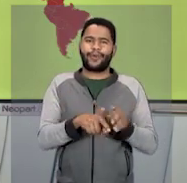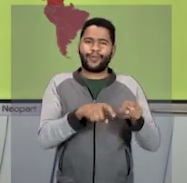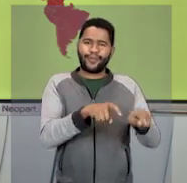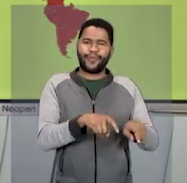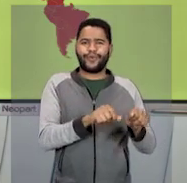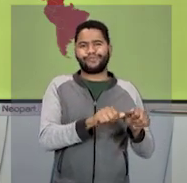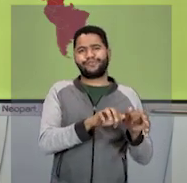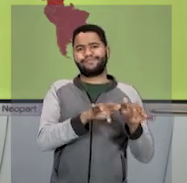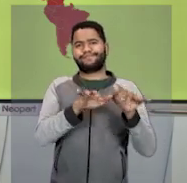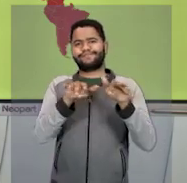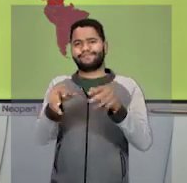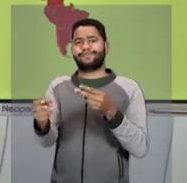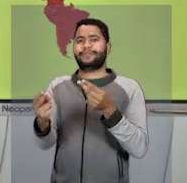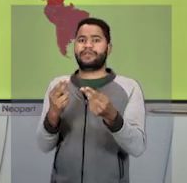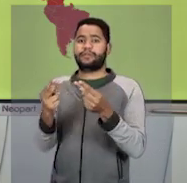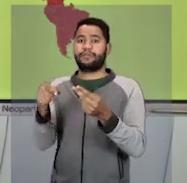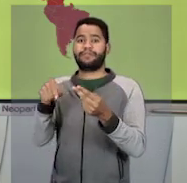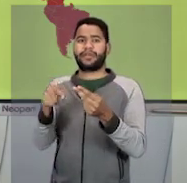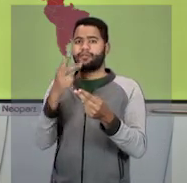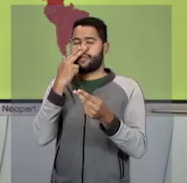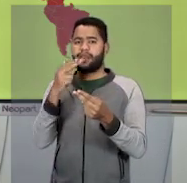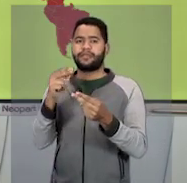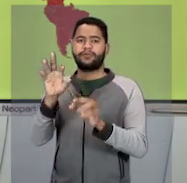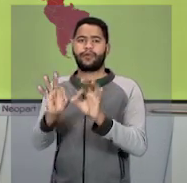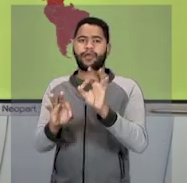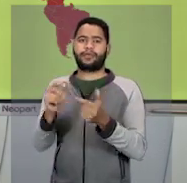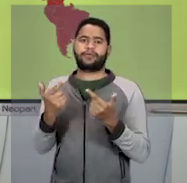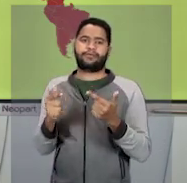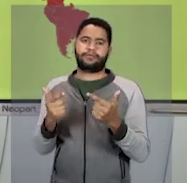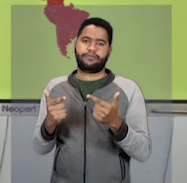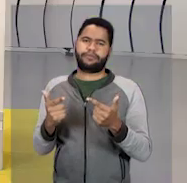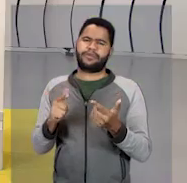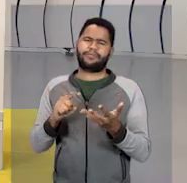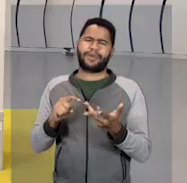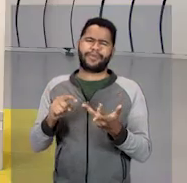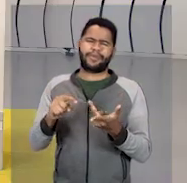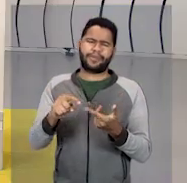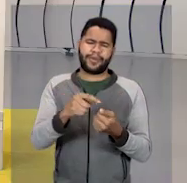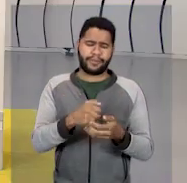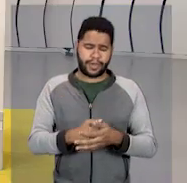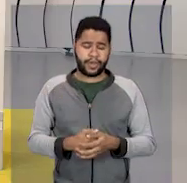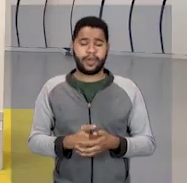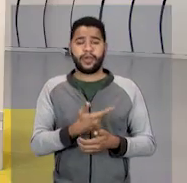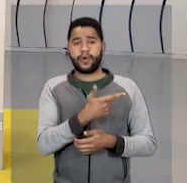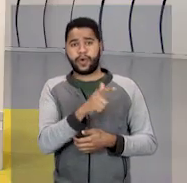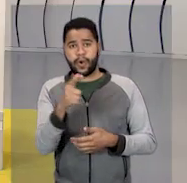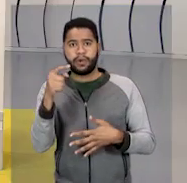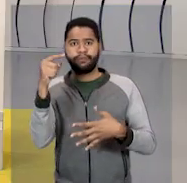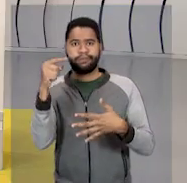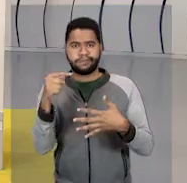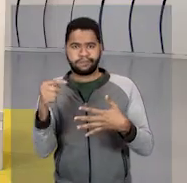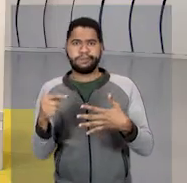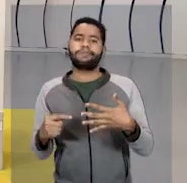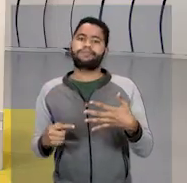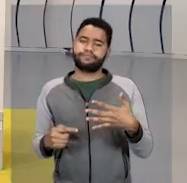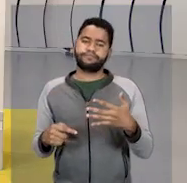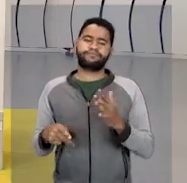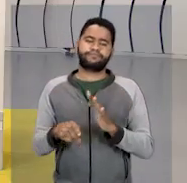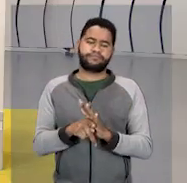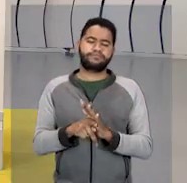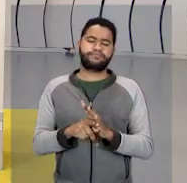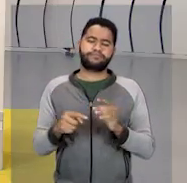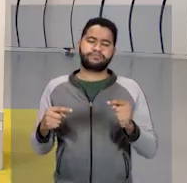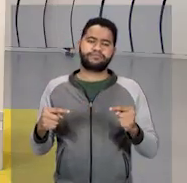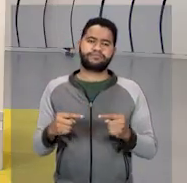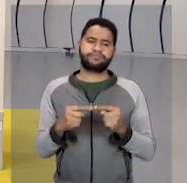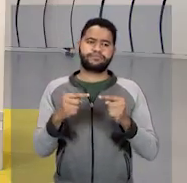da urbanização de forma desorganizada e etc, né? Ou seja, são outras questões aí também trabalhadas aí em relação